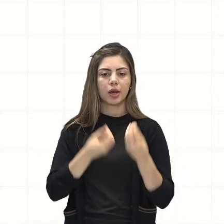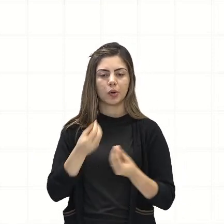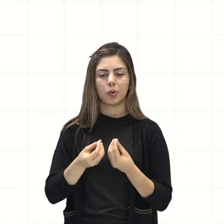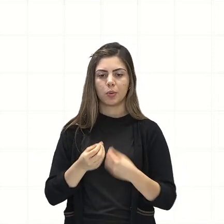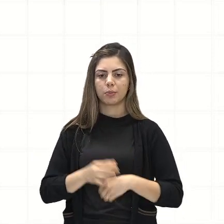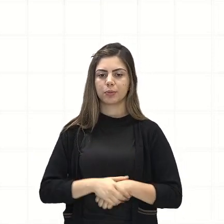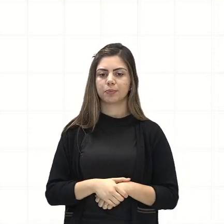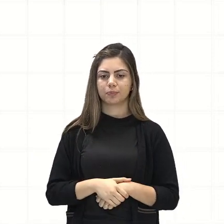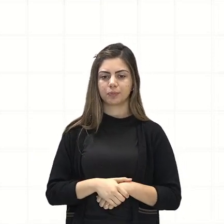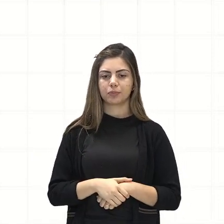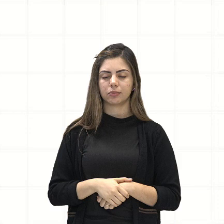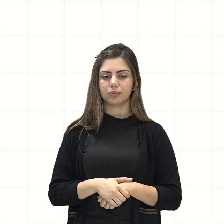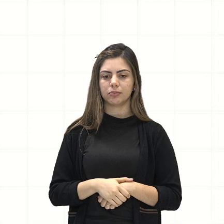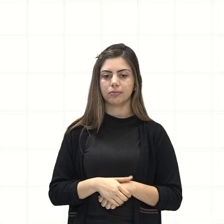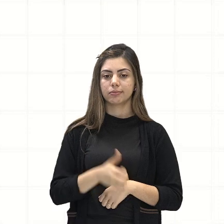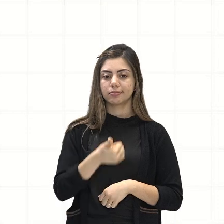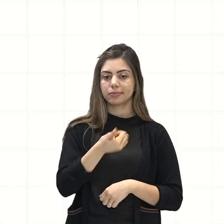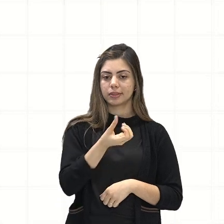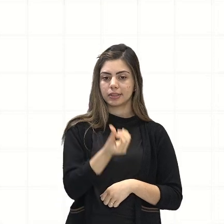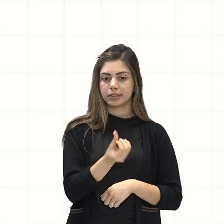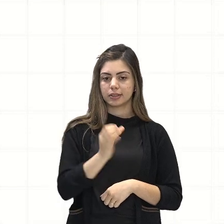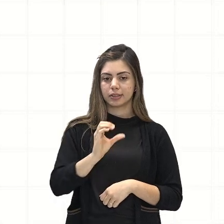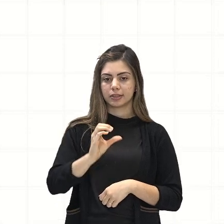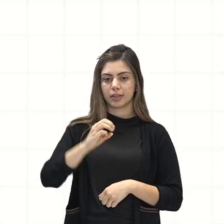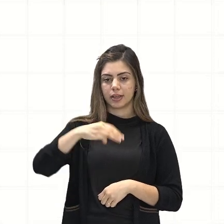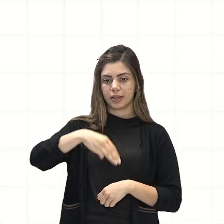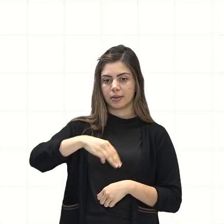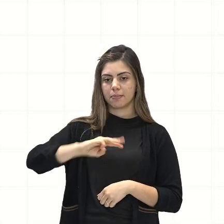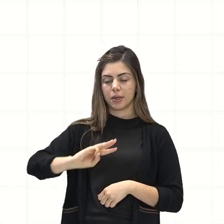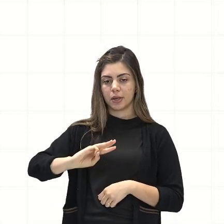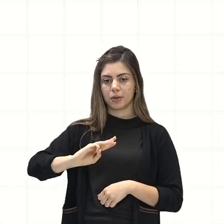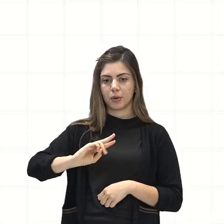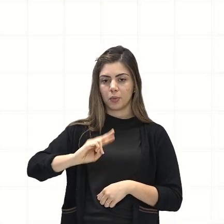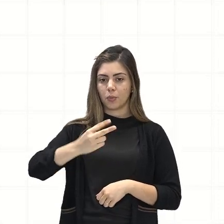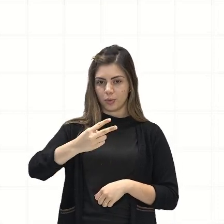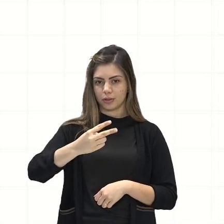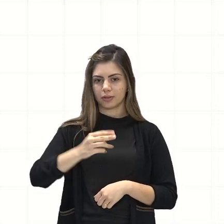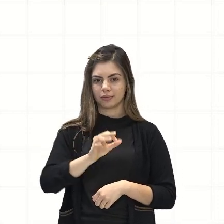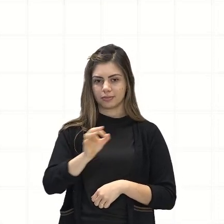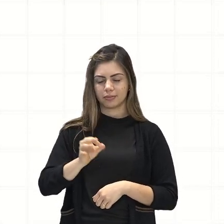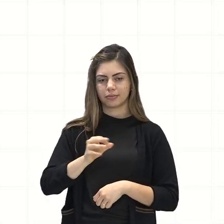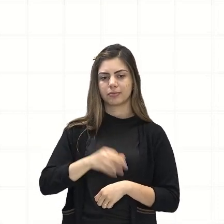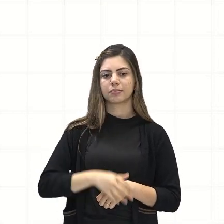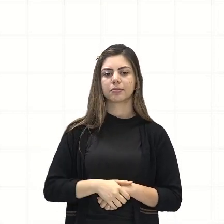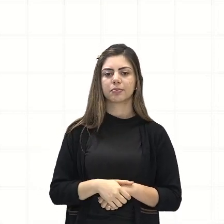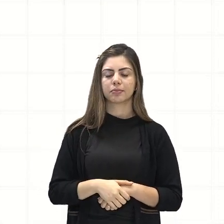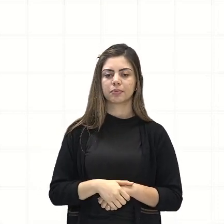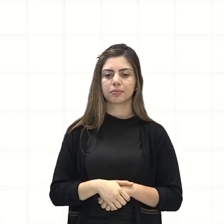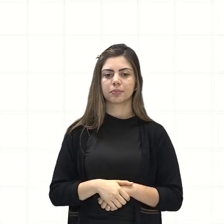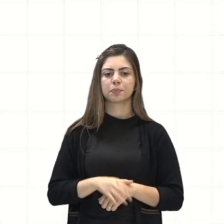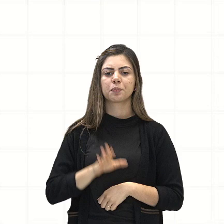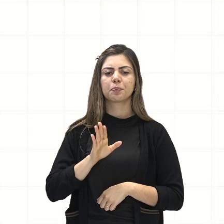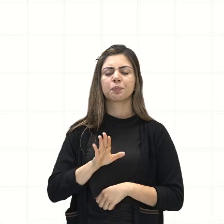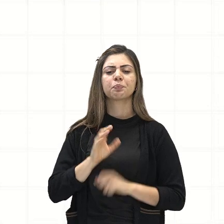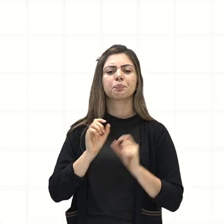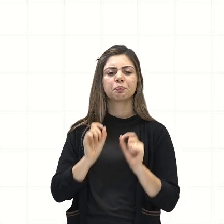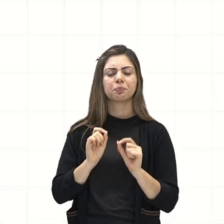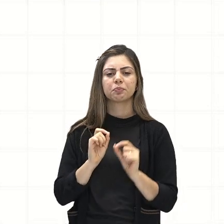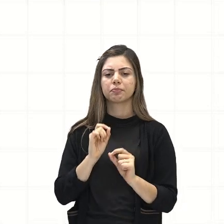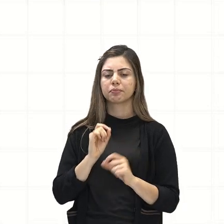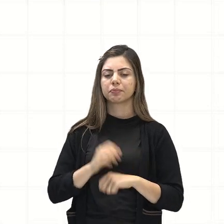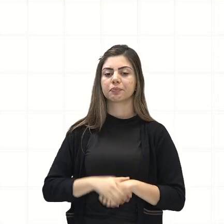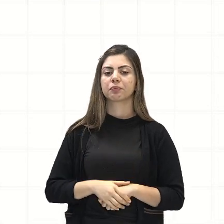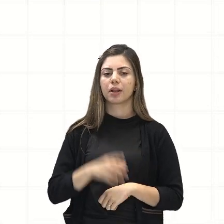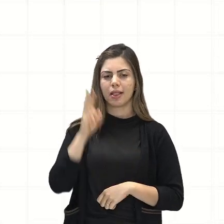isso vai me dar 16 centímetros ao quadrado, certo? Só que